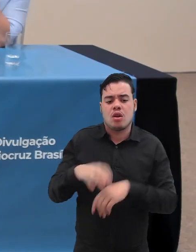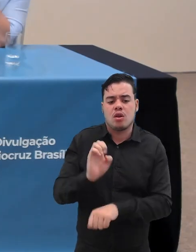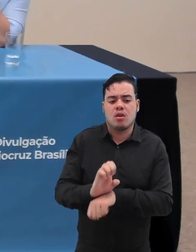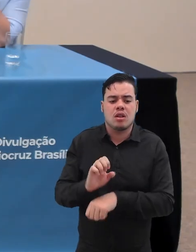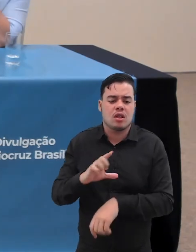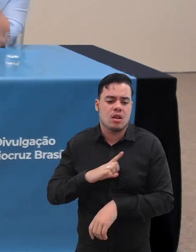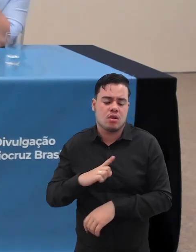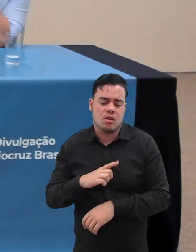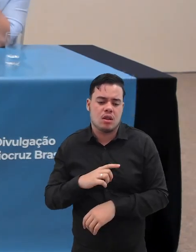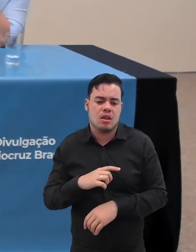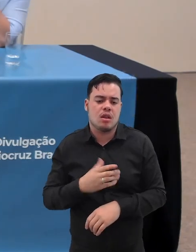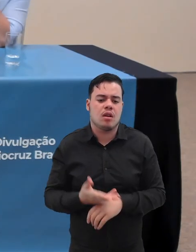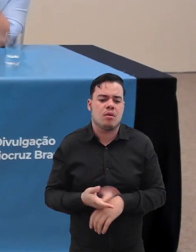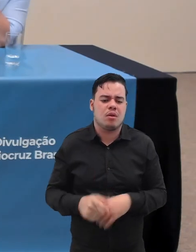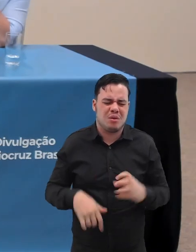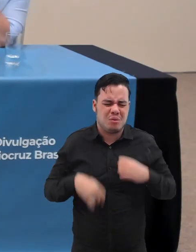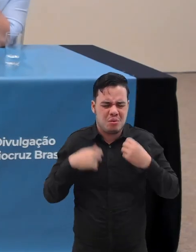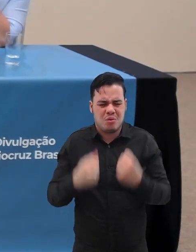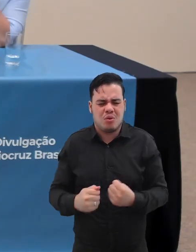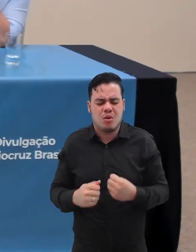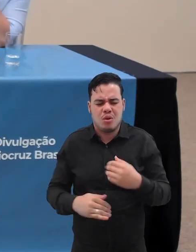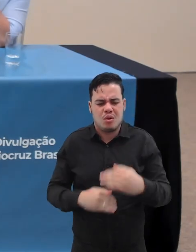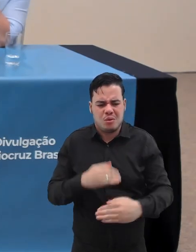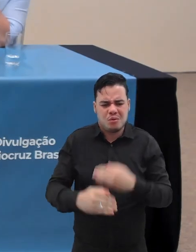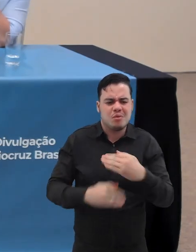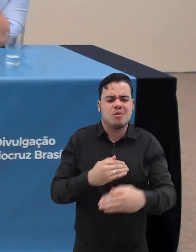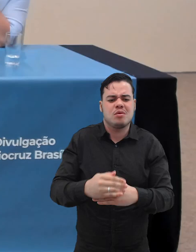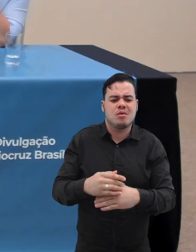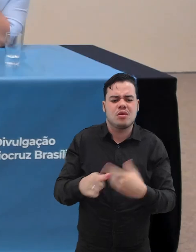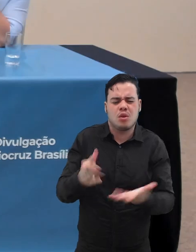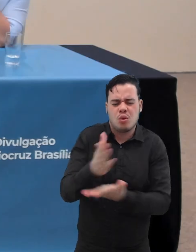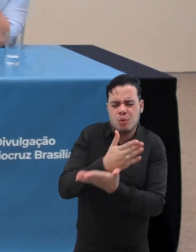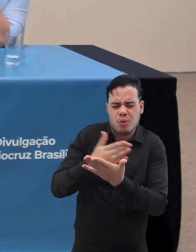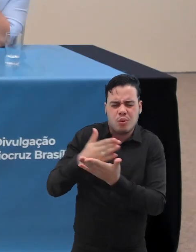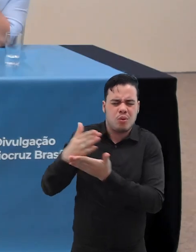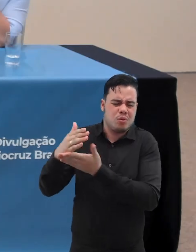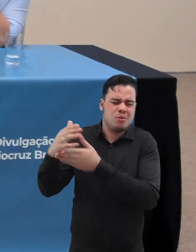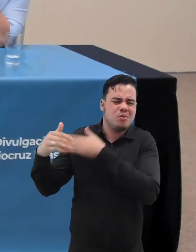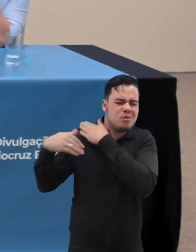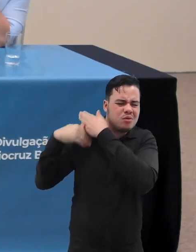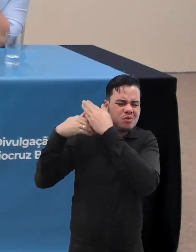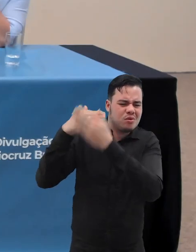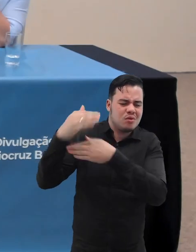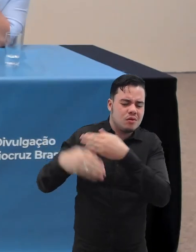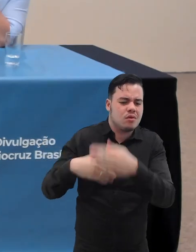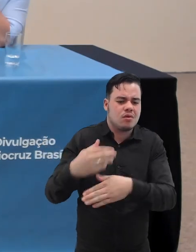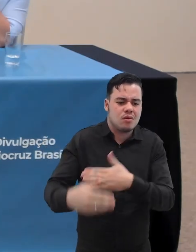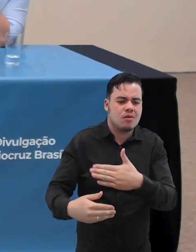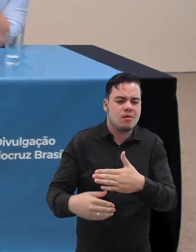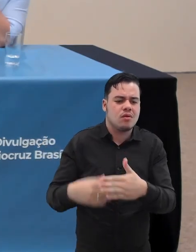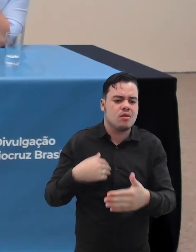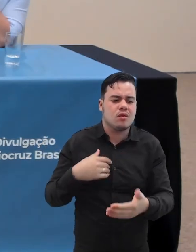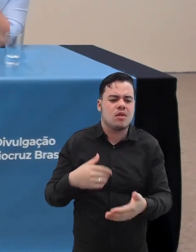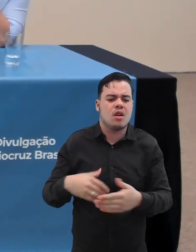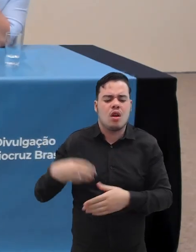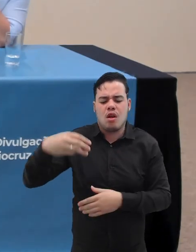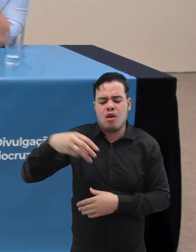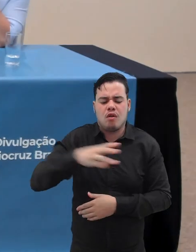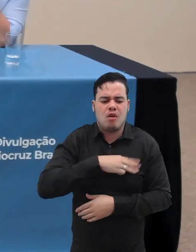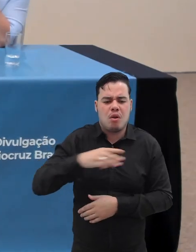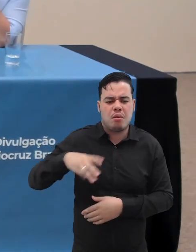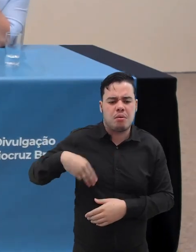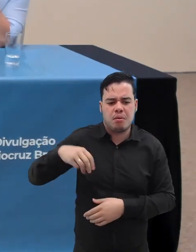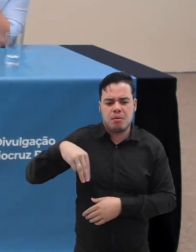tenha mais empoderamento. Isso no começo, quando a gente começou a falar isso com a Ferreira, foi um ministro que